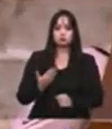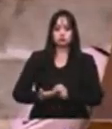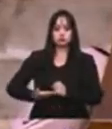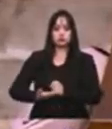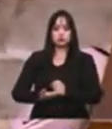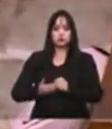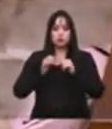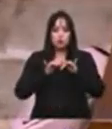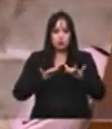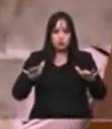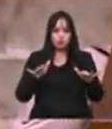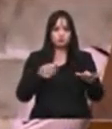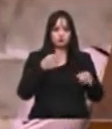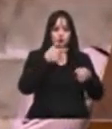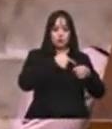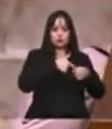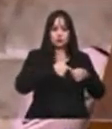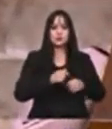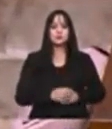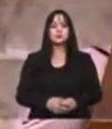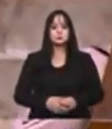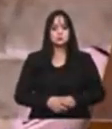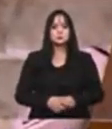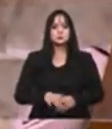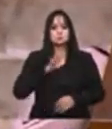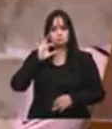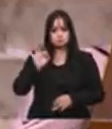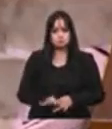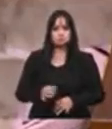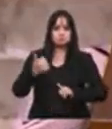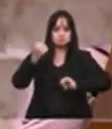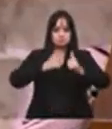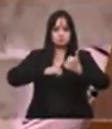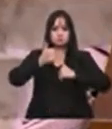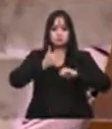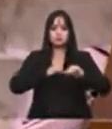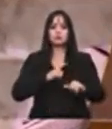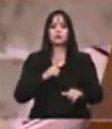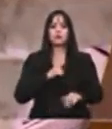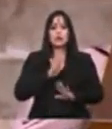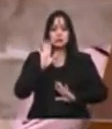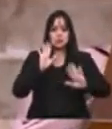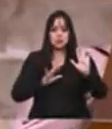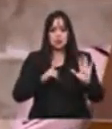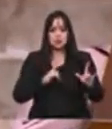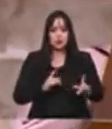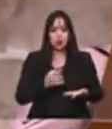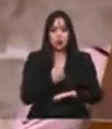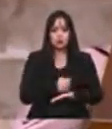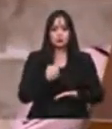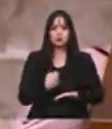de distribuidora de combustíveis. Como restou devidamente apurado, os procedimentos licitatórios prévios da